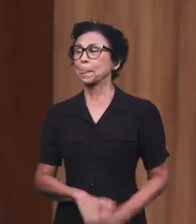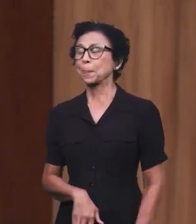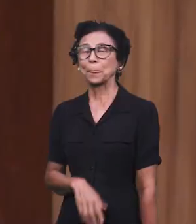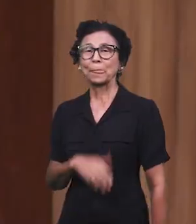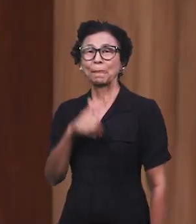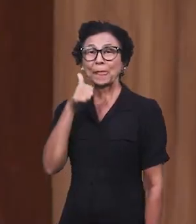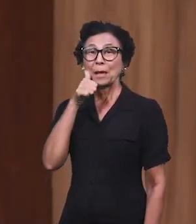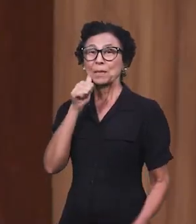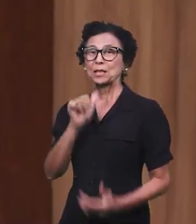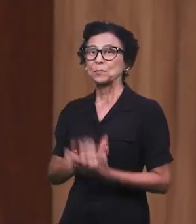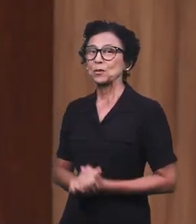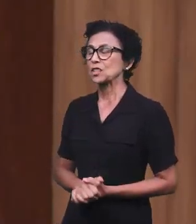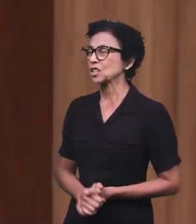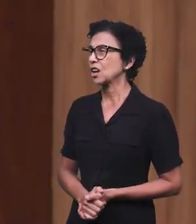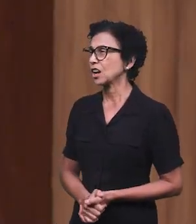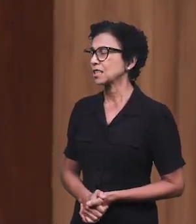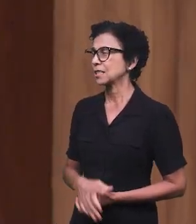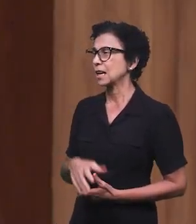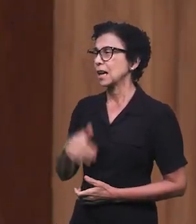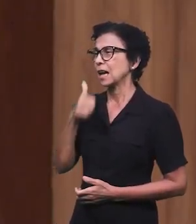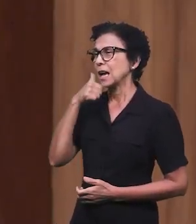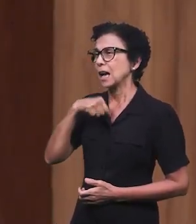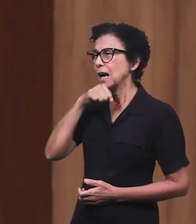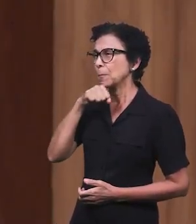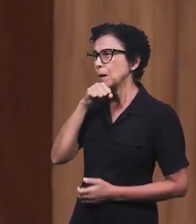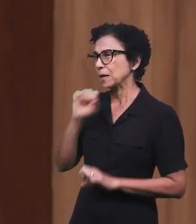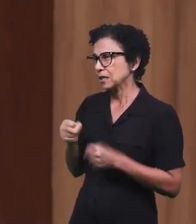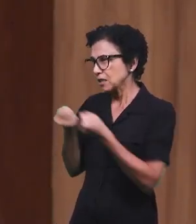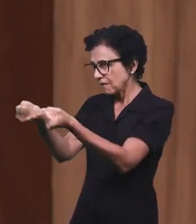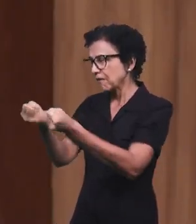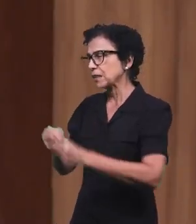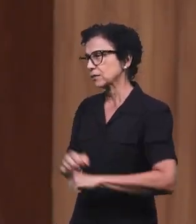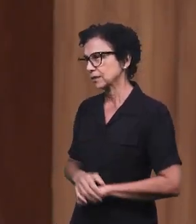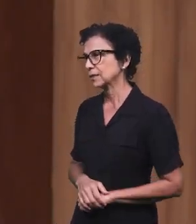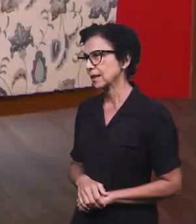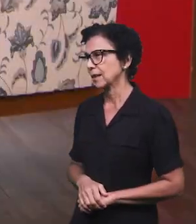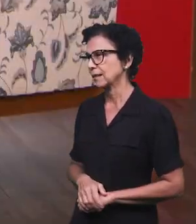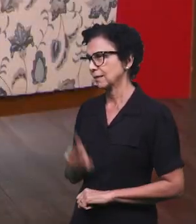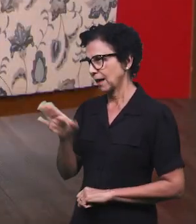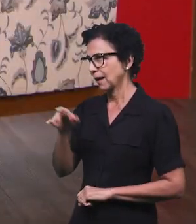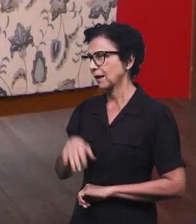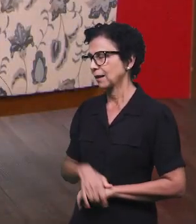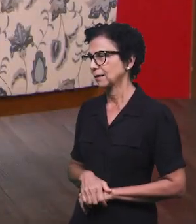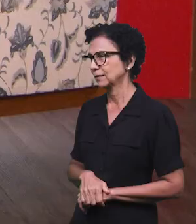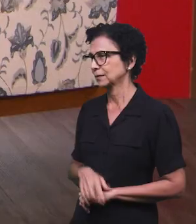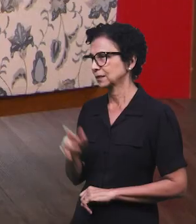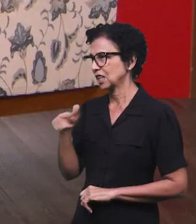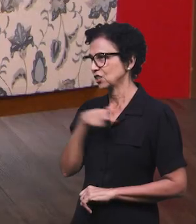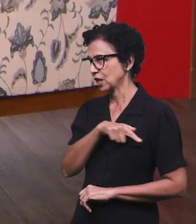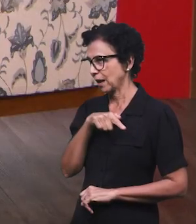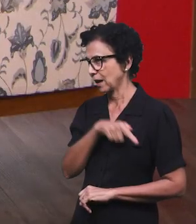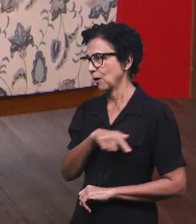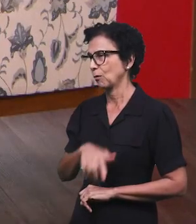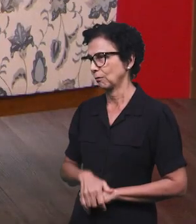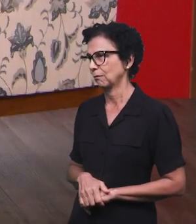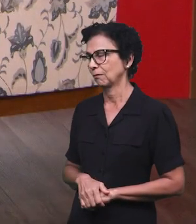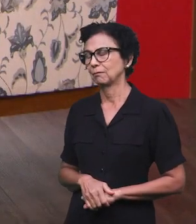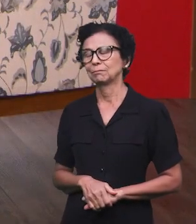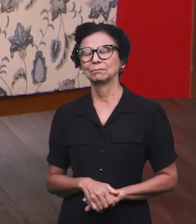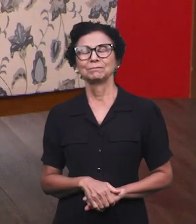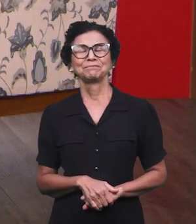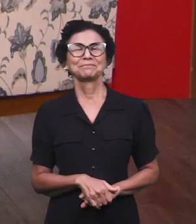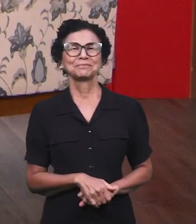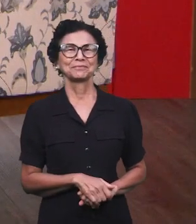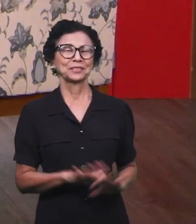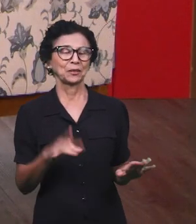mamãe não, porque ela defende o genro. É recíproco, né? Lá É também é assim. recíproco também. Então, minha sogra defende o genro.